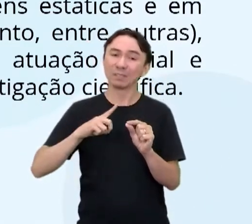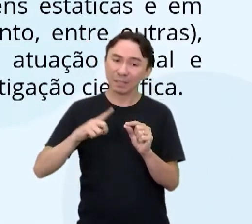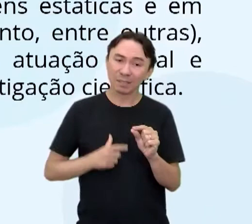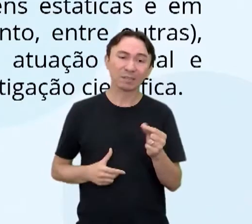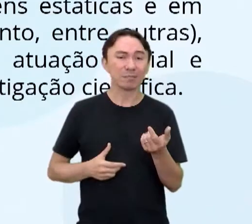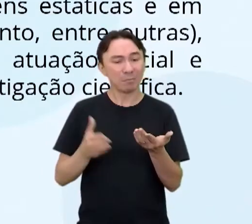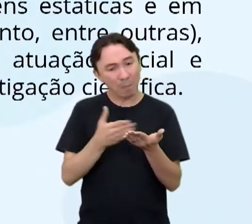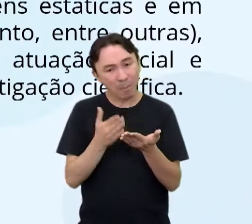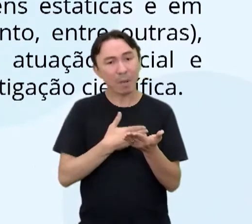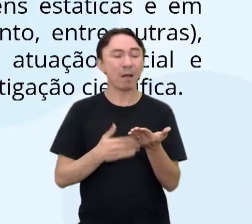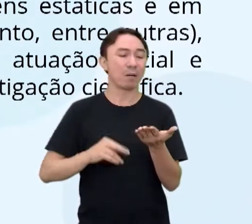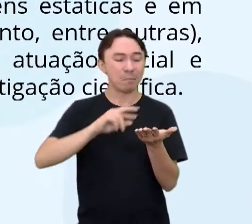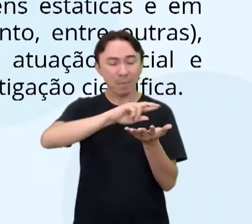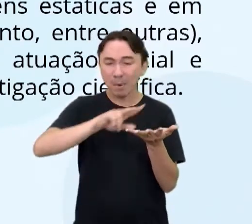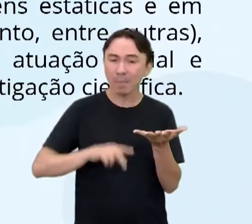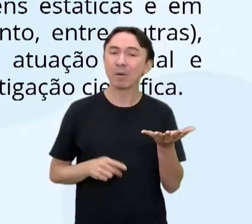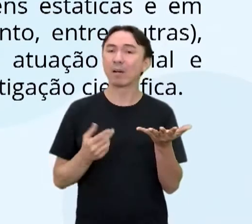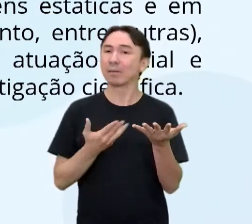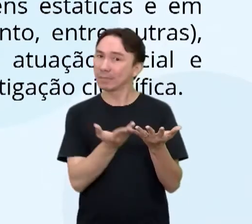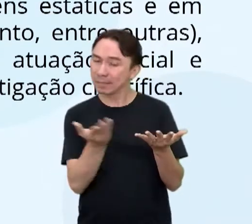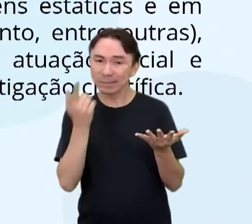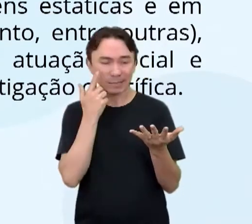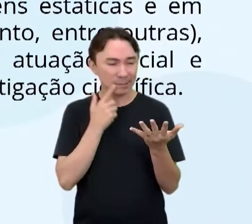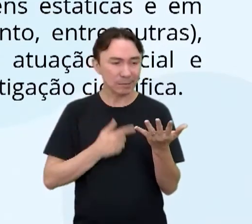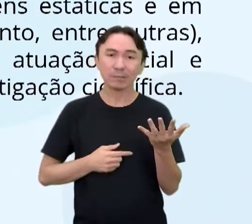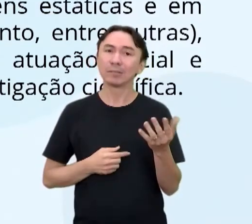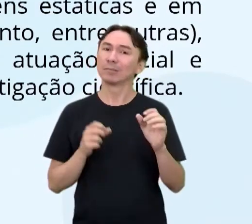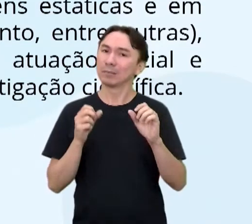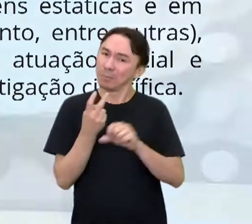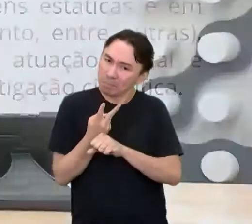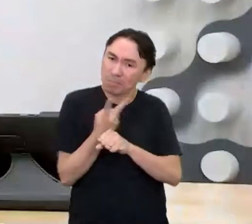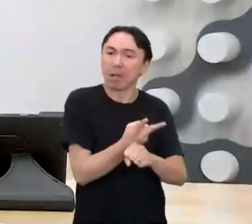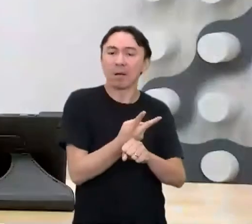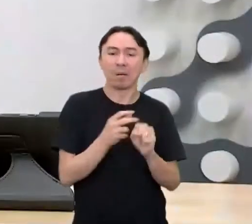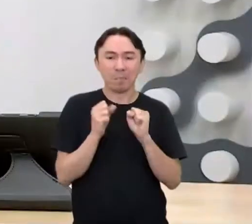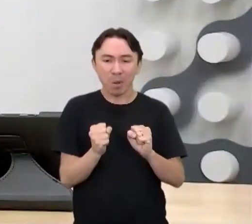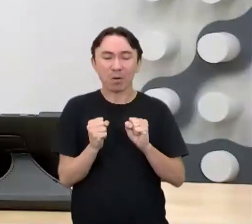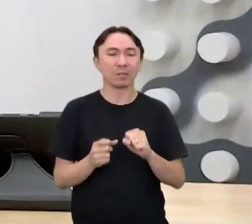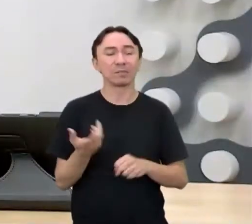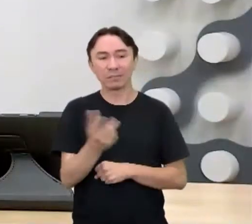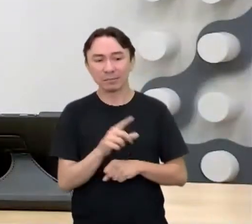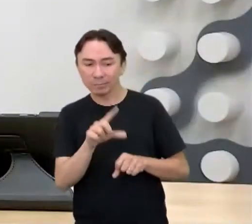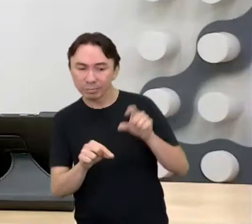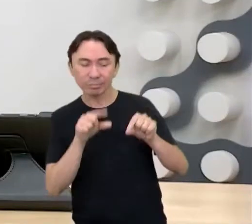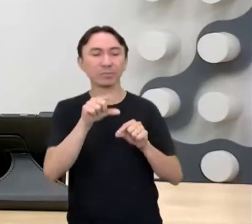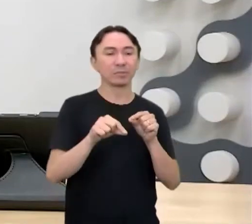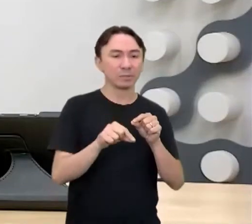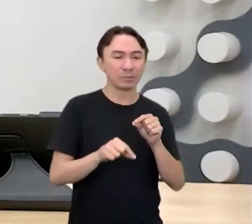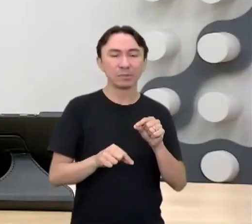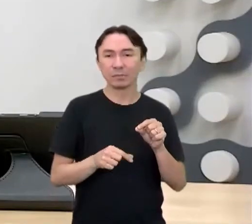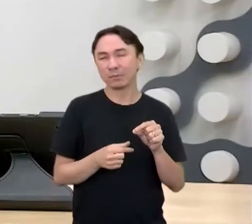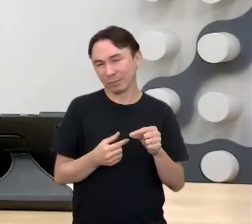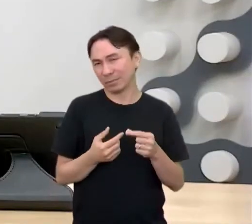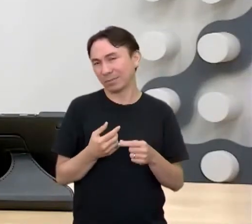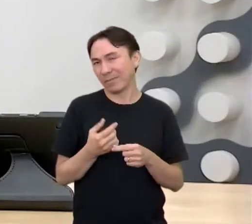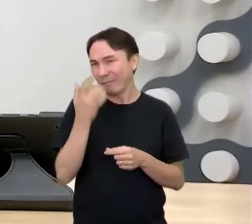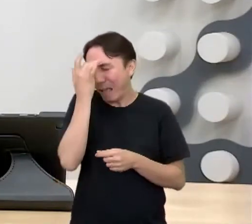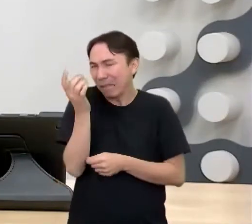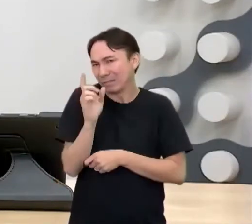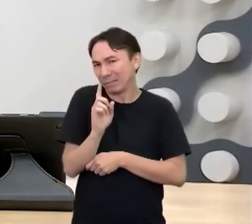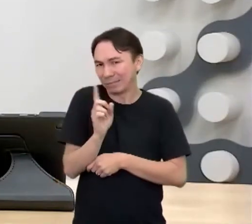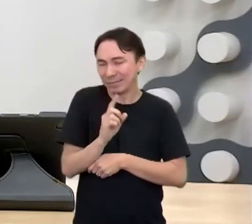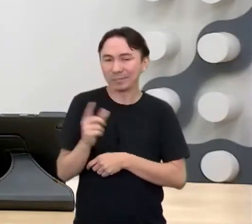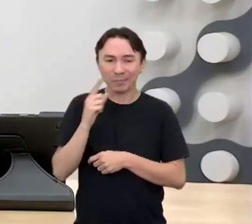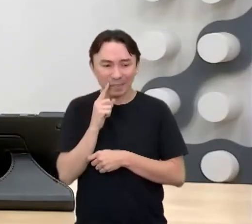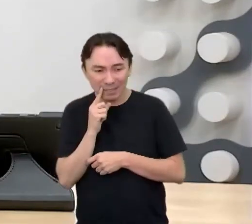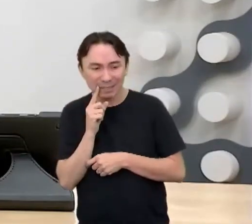e vocês vão organizar, selecionar e não é tão fácil, né? Para você utilizar o material e escolher,